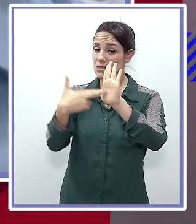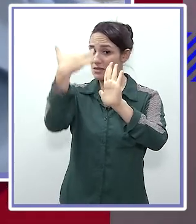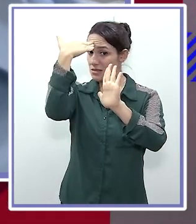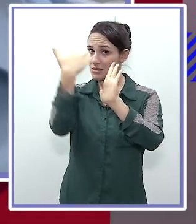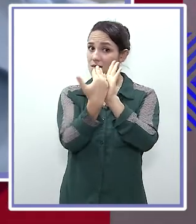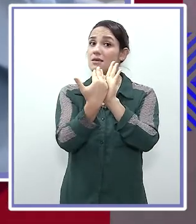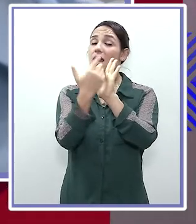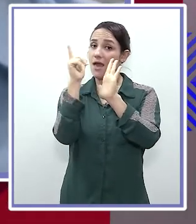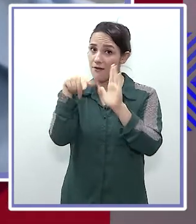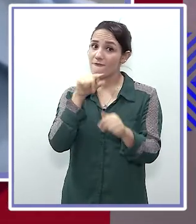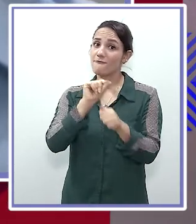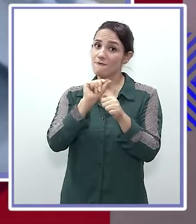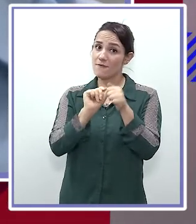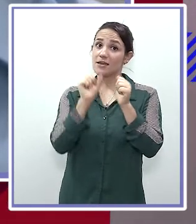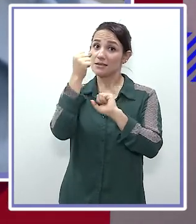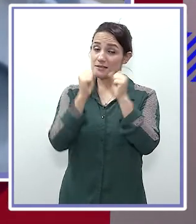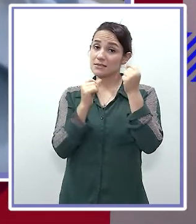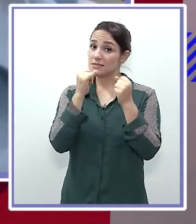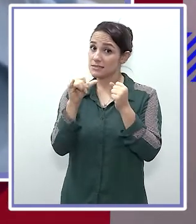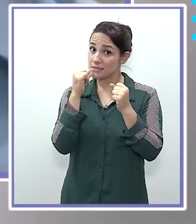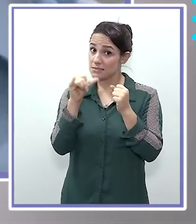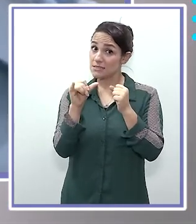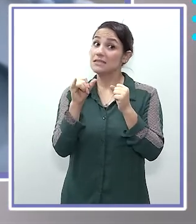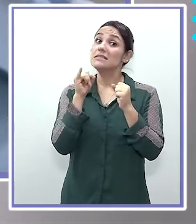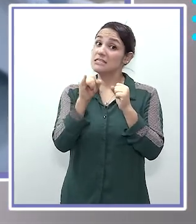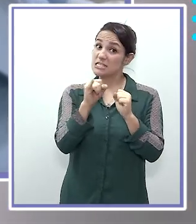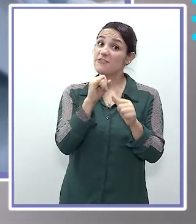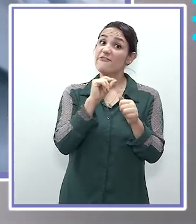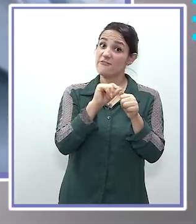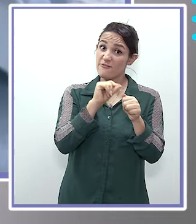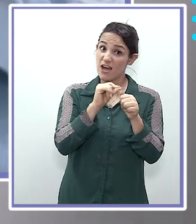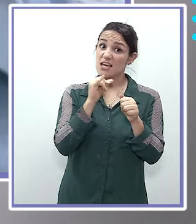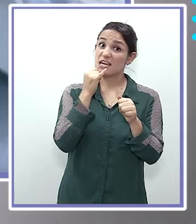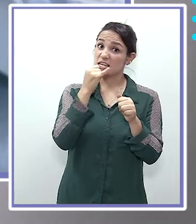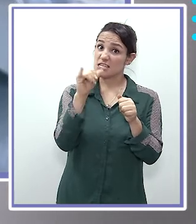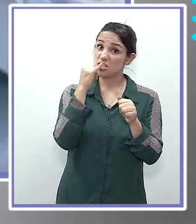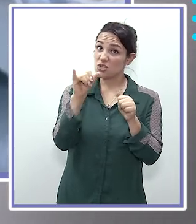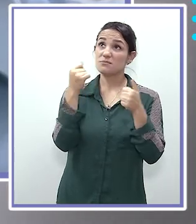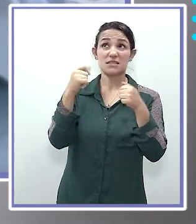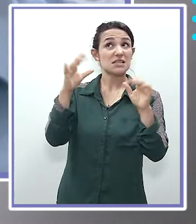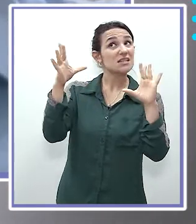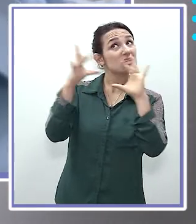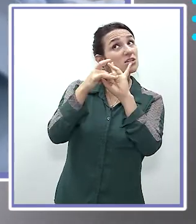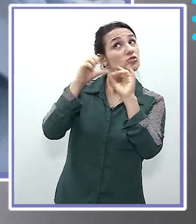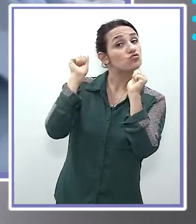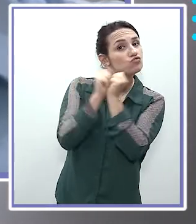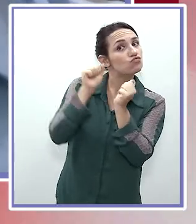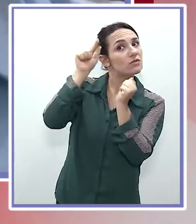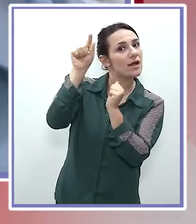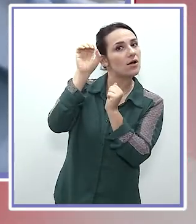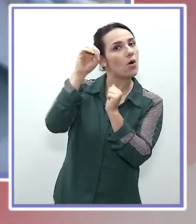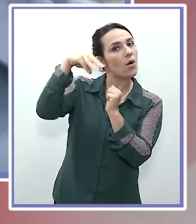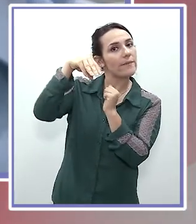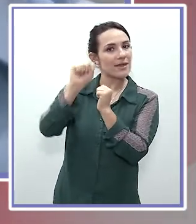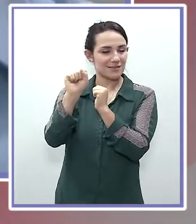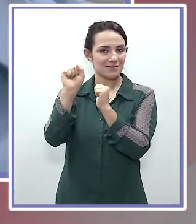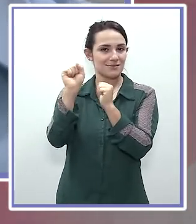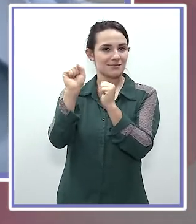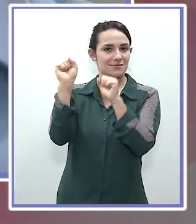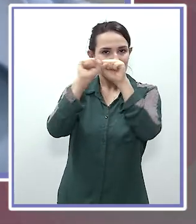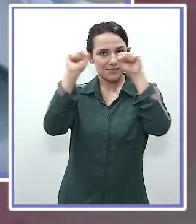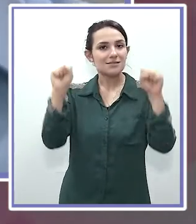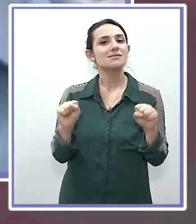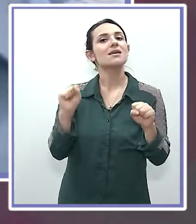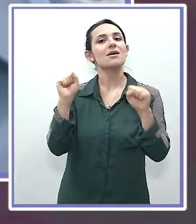torne um produtor de energia, e aí se vincule ao Sistema Interligado Nacional, enfim,